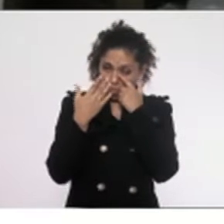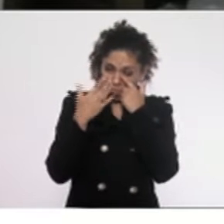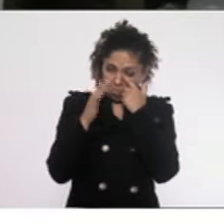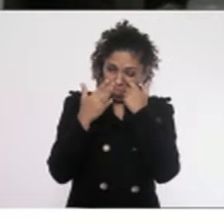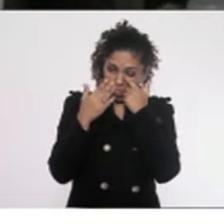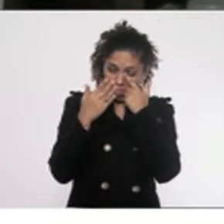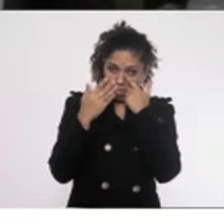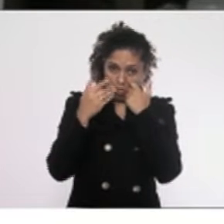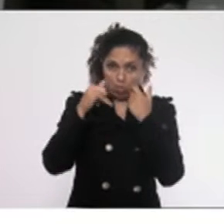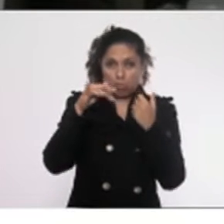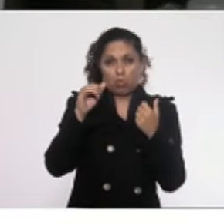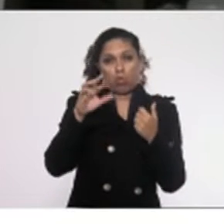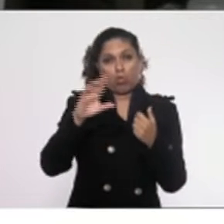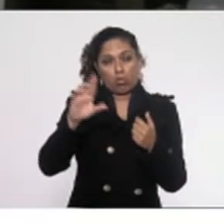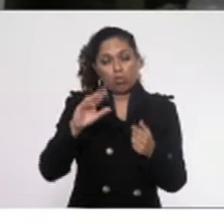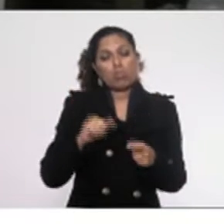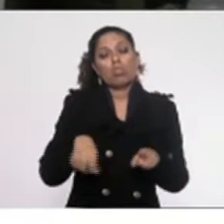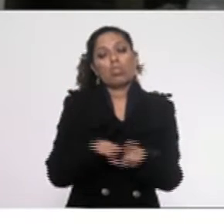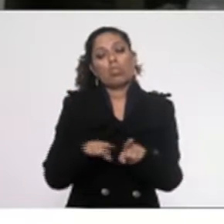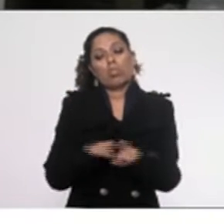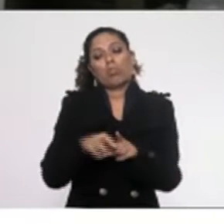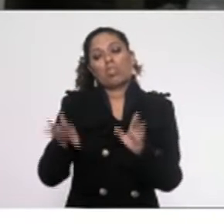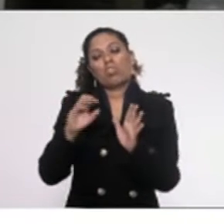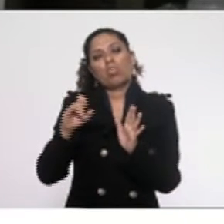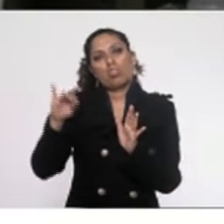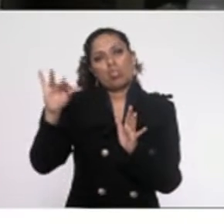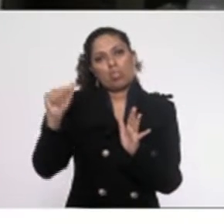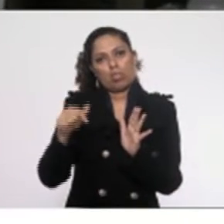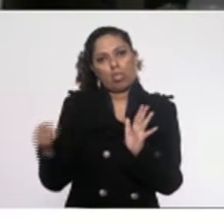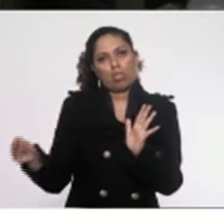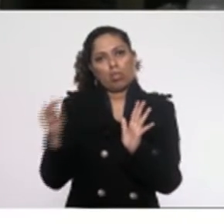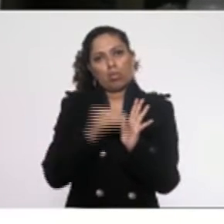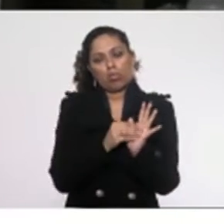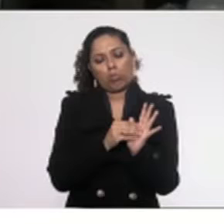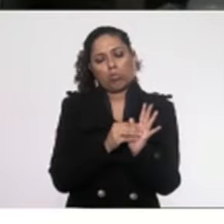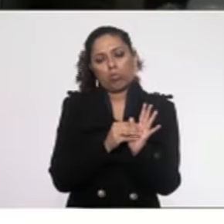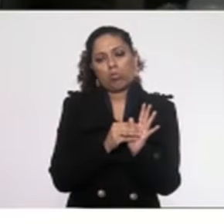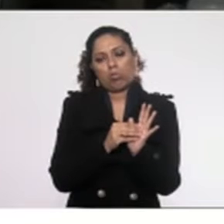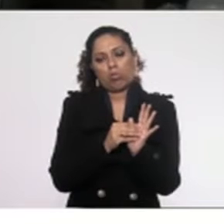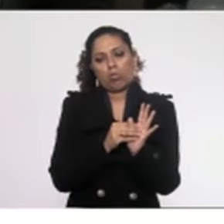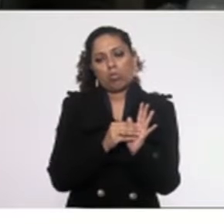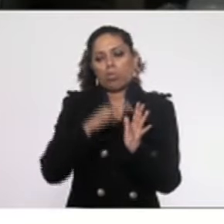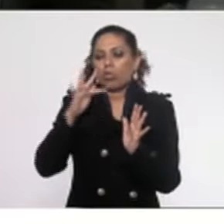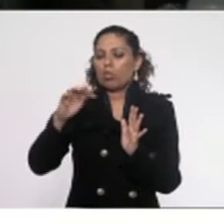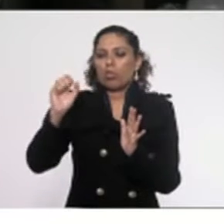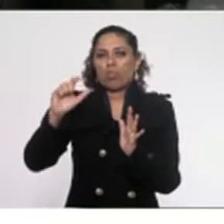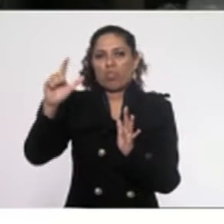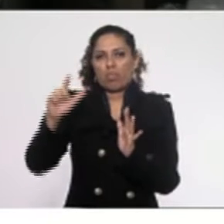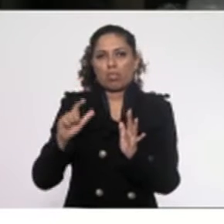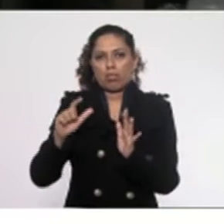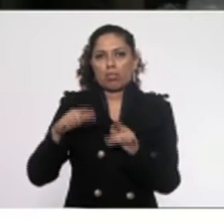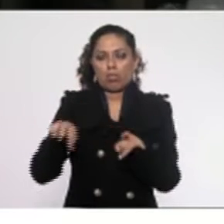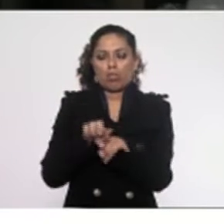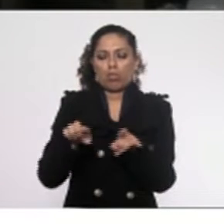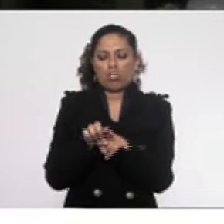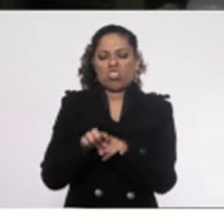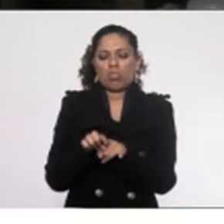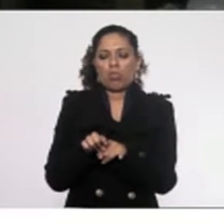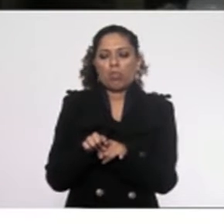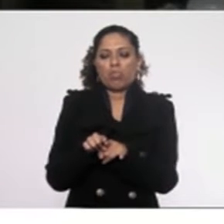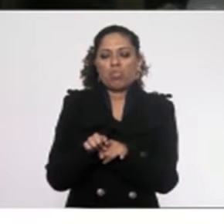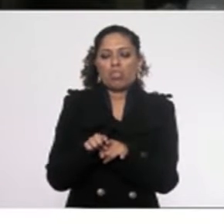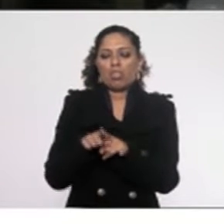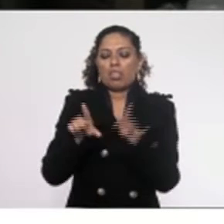quebradinho, e as receitas originárias do FEX e da compensação da